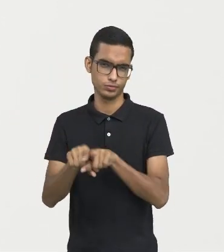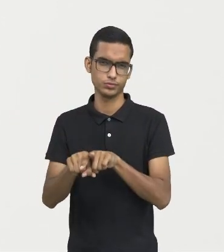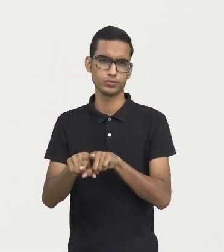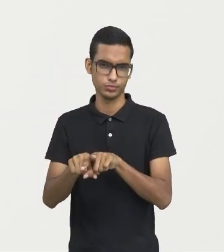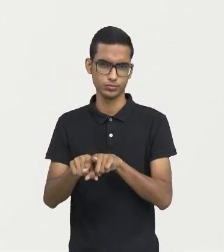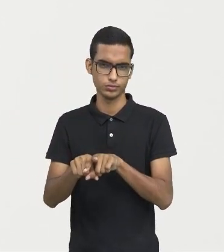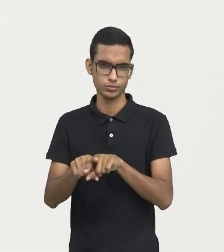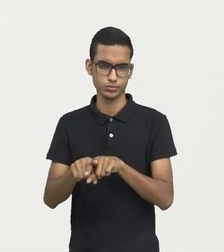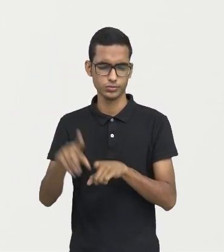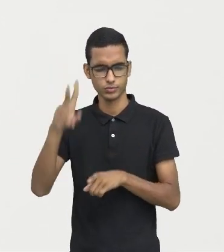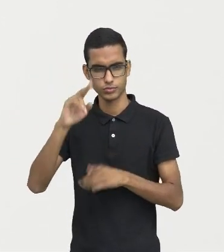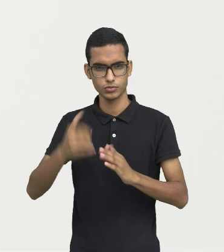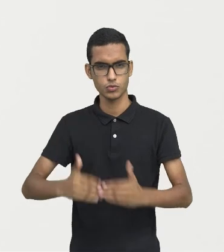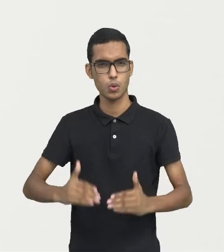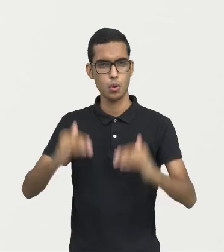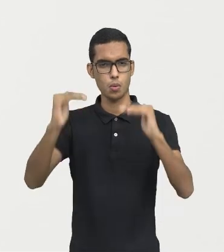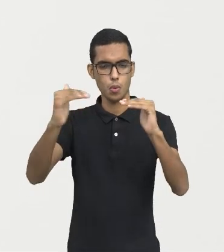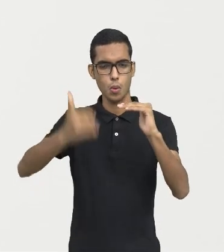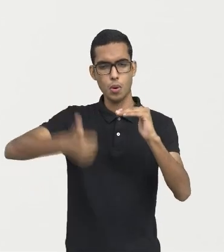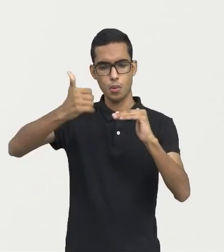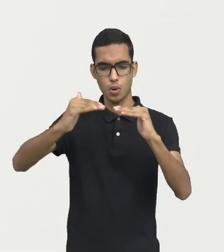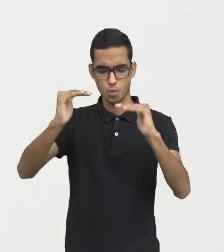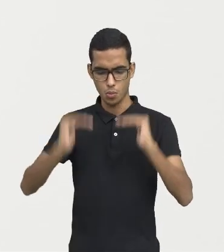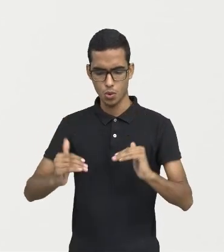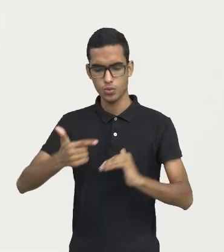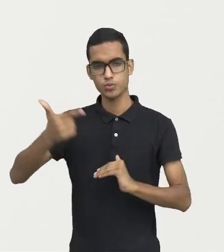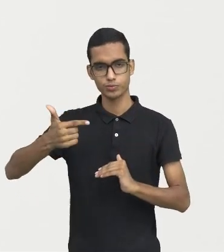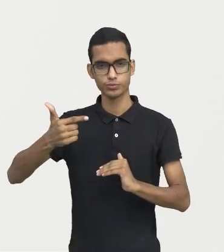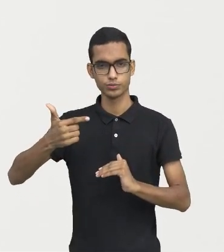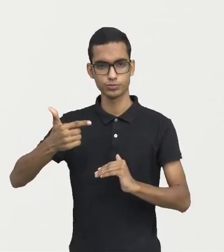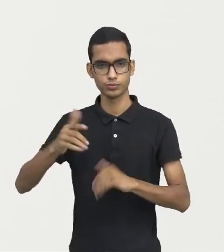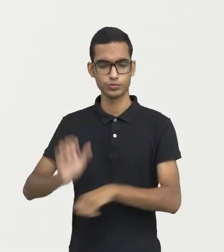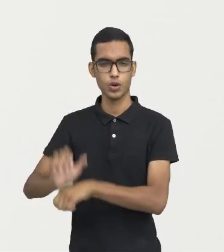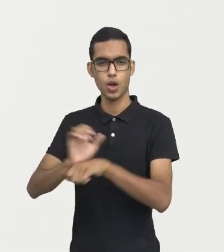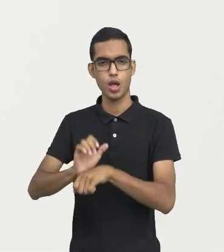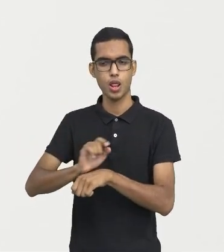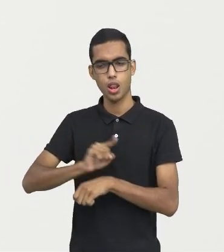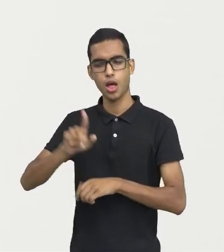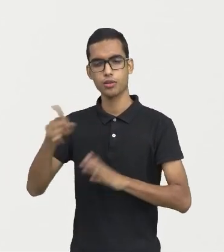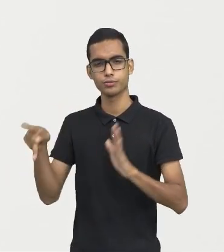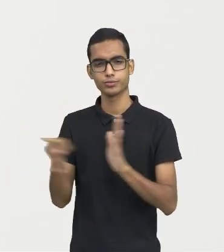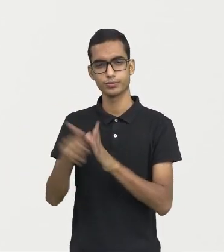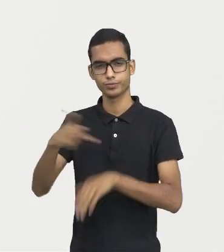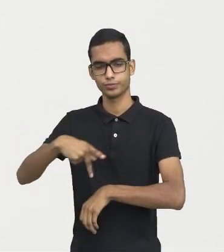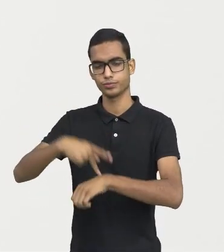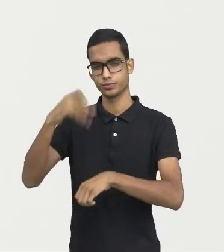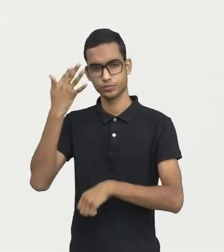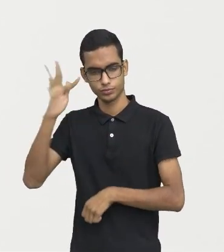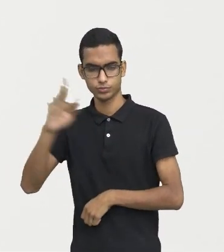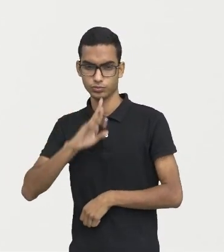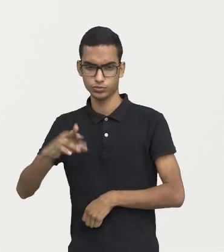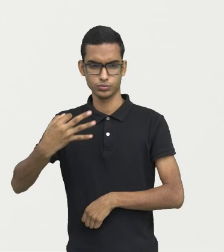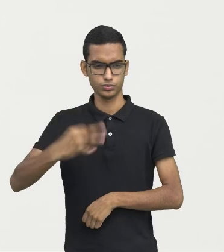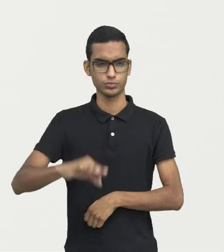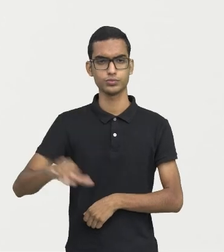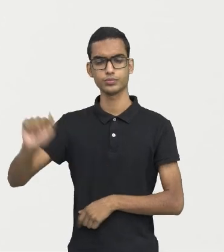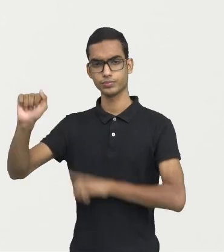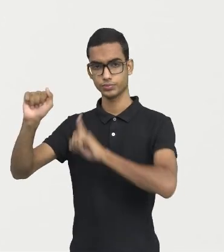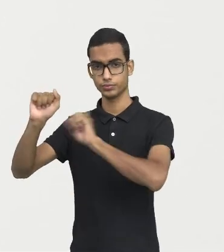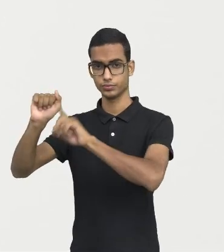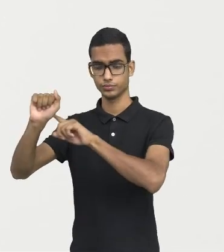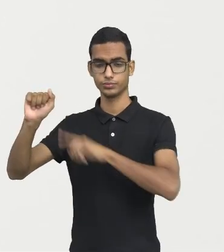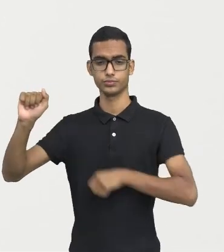segundo estado do antigo regime na França. Então, a nossa resposta correta seria aí a